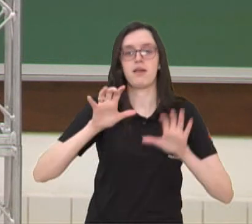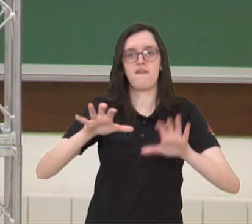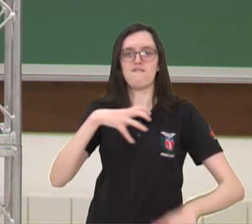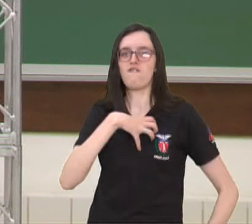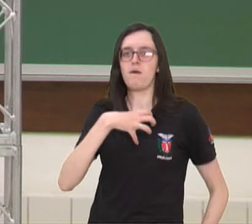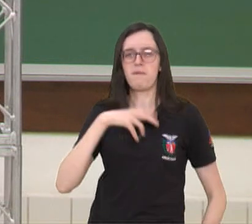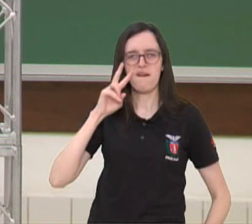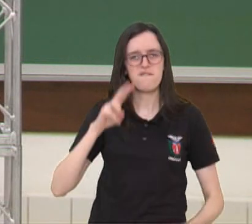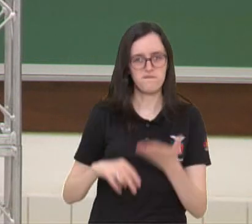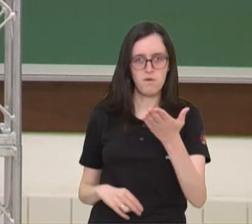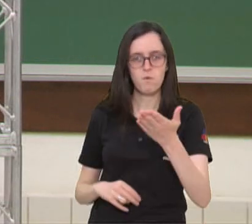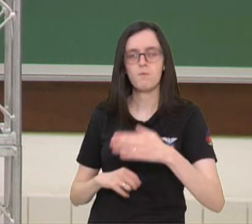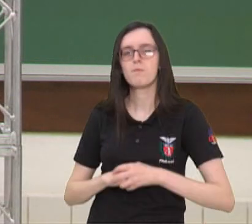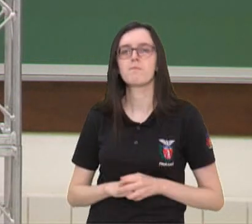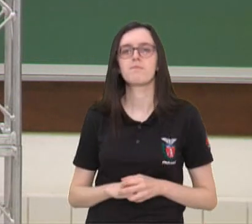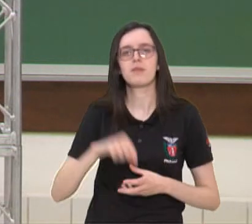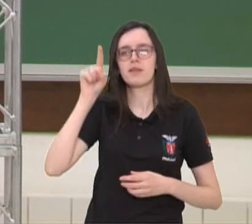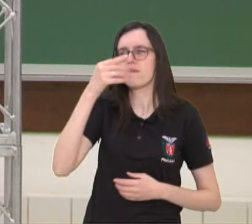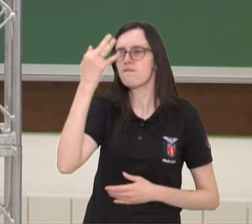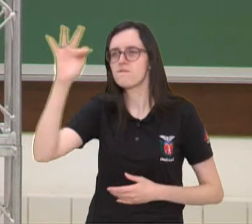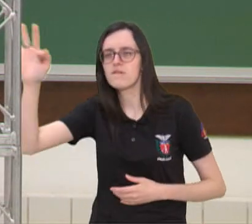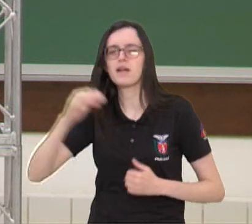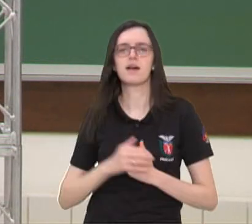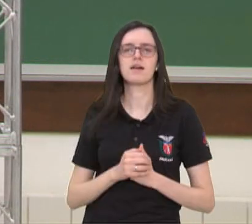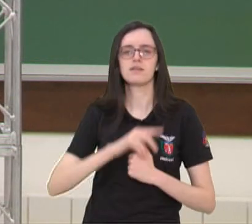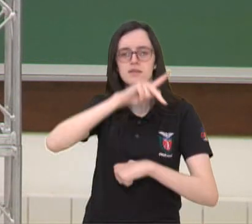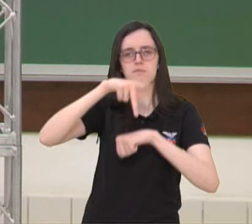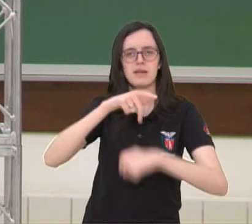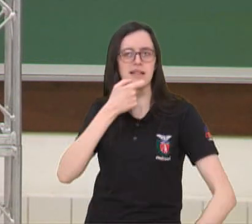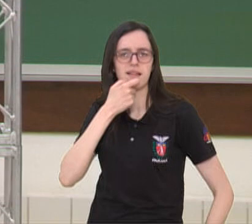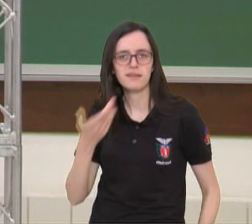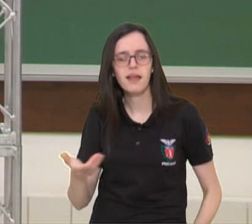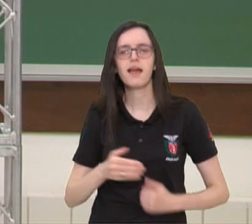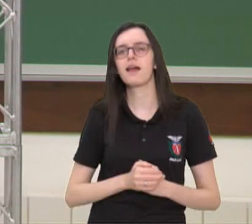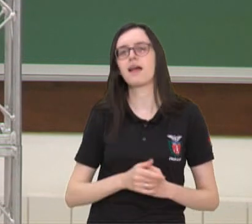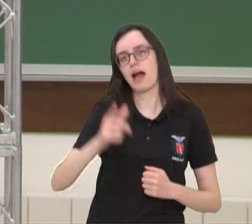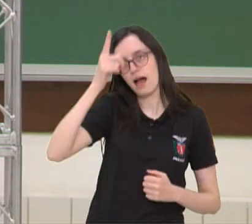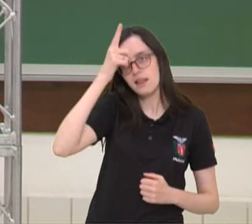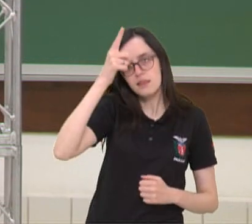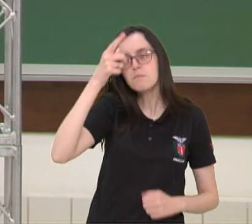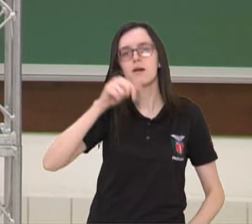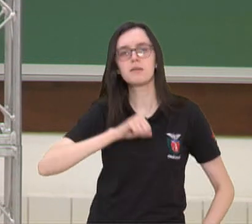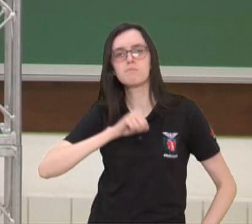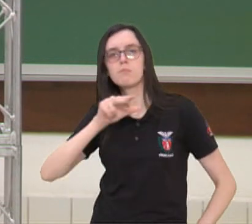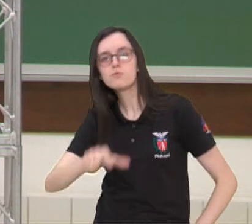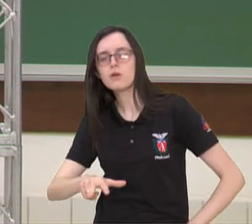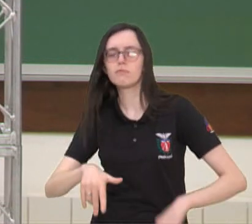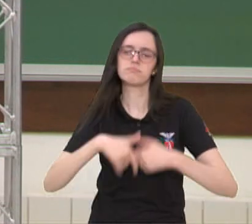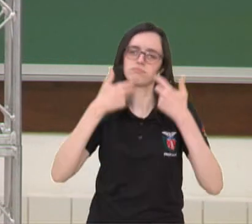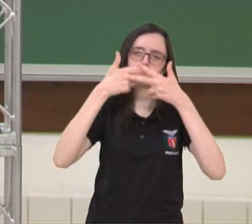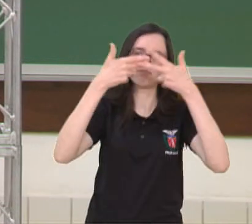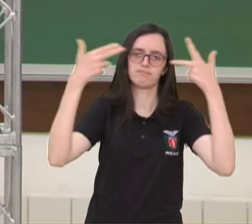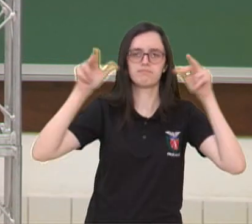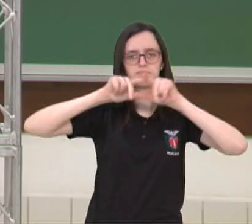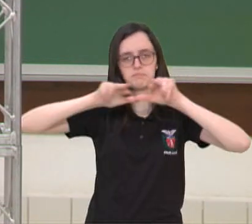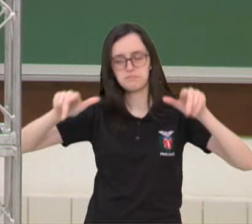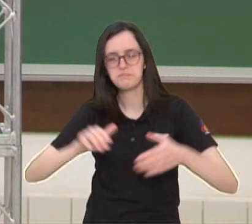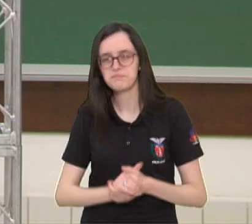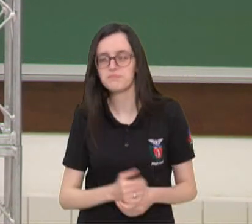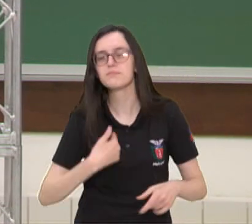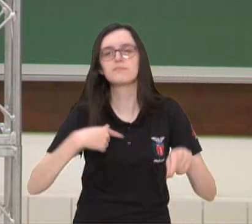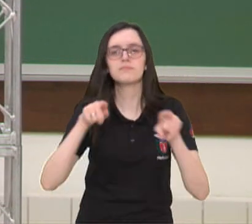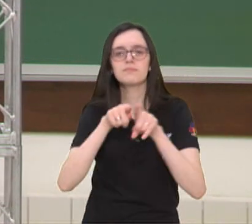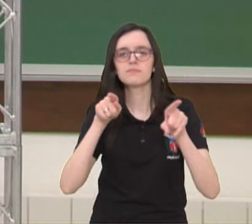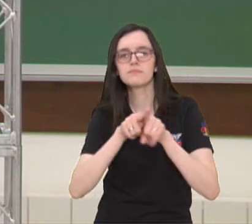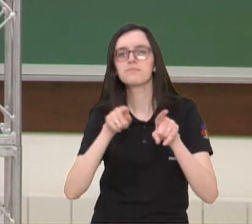como está, pegando ali França, Inglaterra, Alemanha, Portugal e de outros mais. E eu até